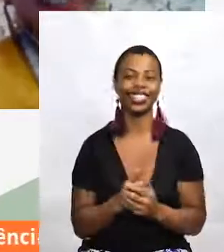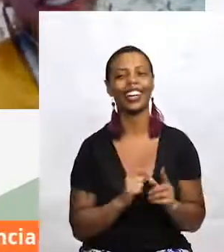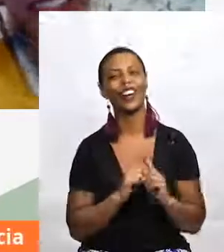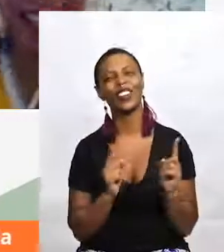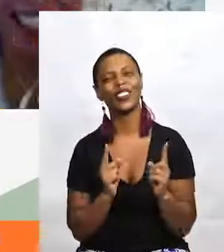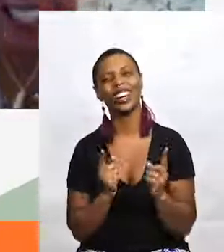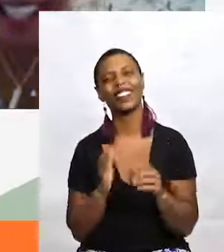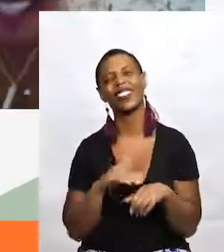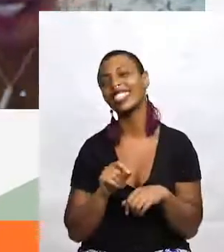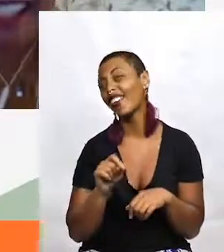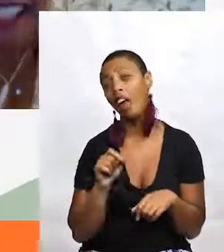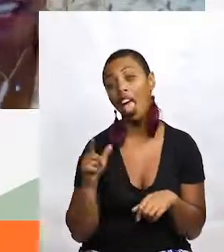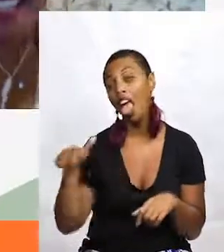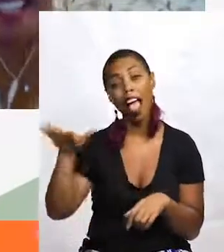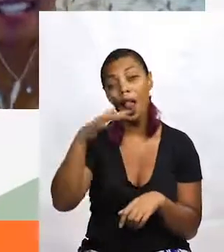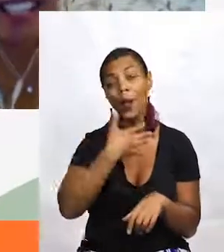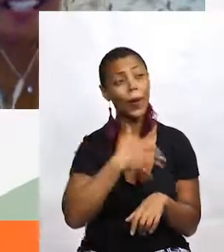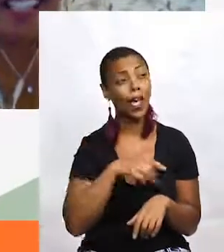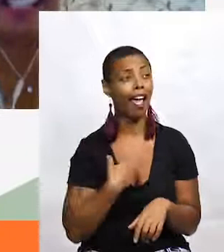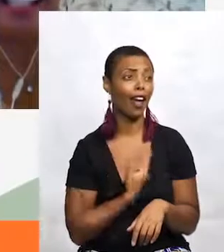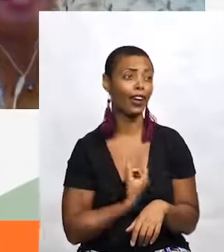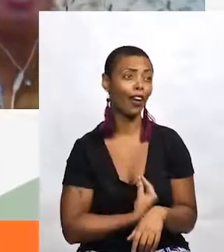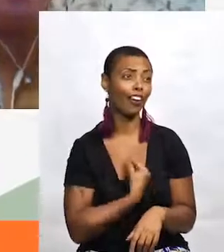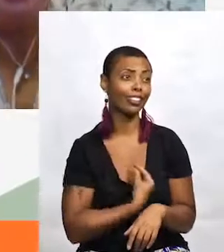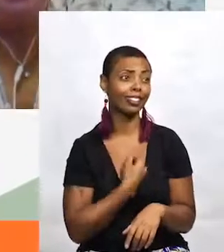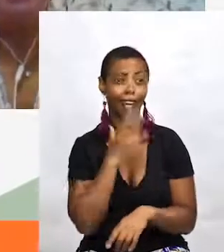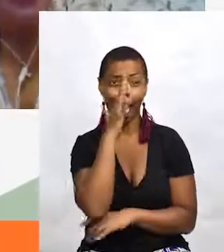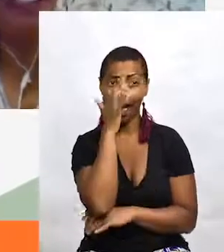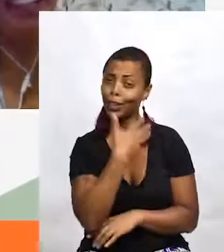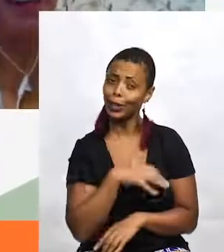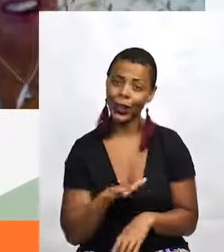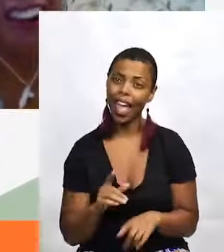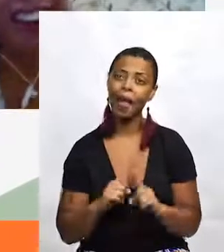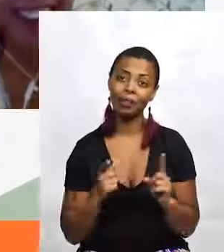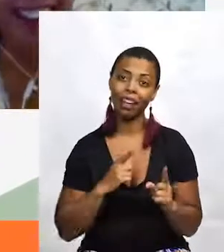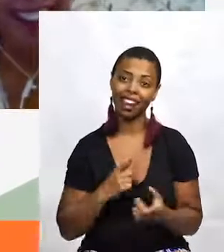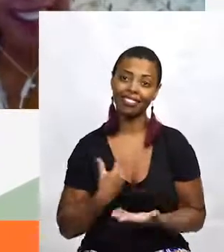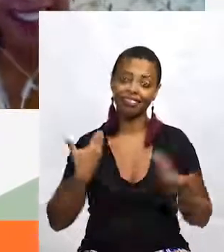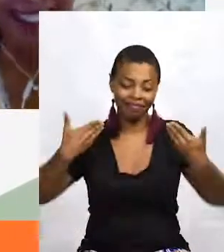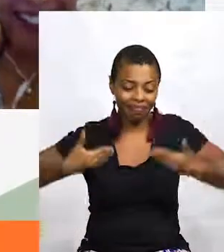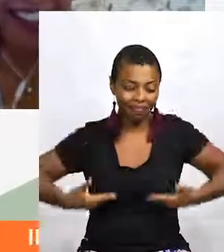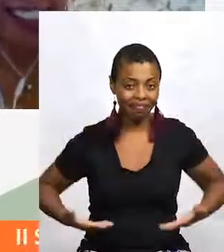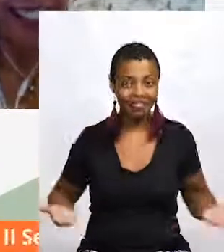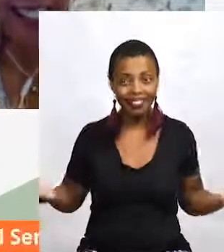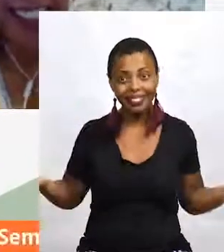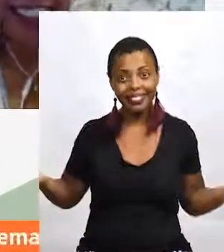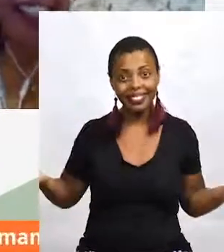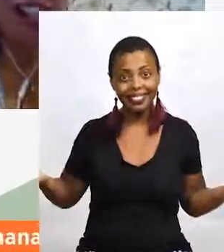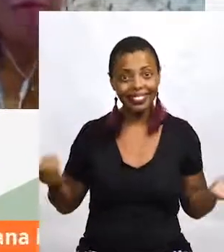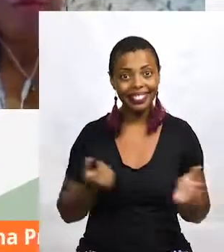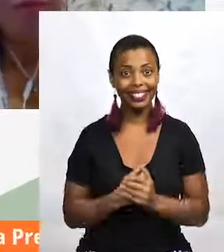Eles não queriam que a gente existisse, que a gente resistisse, mas estou eu aqui, ó.